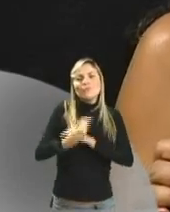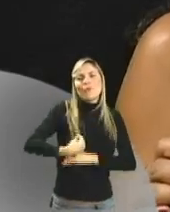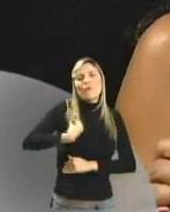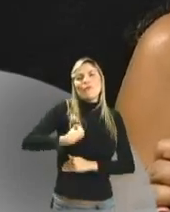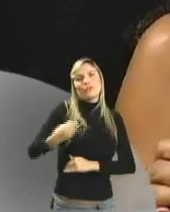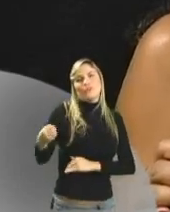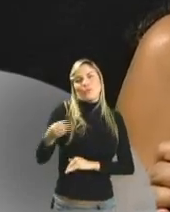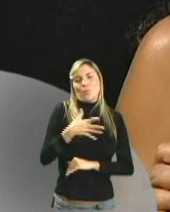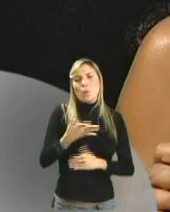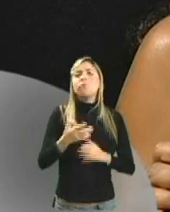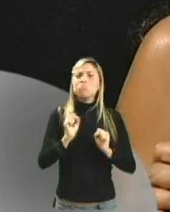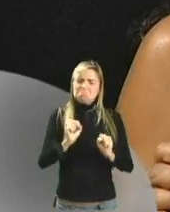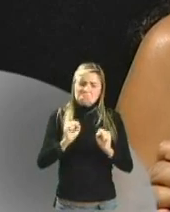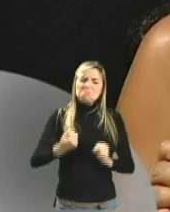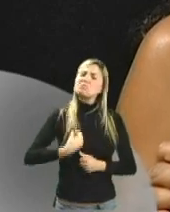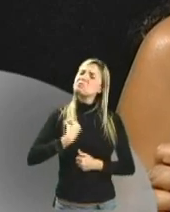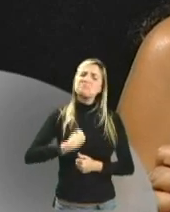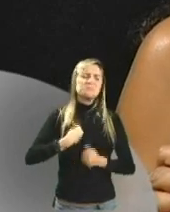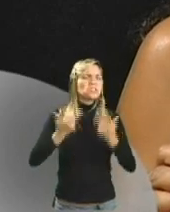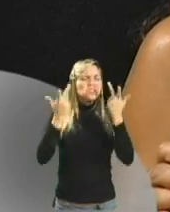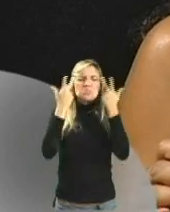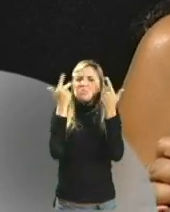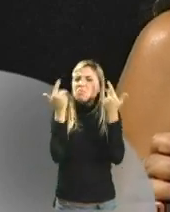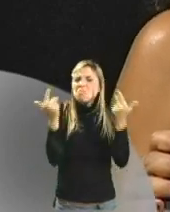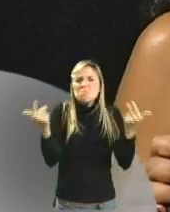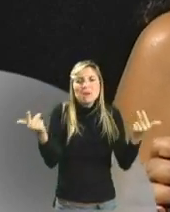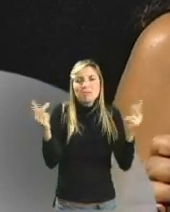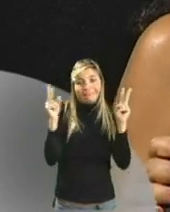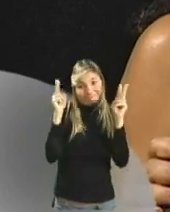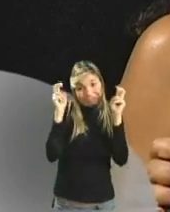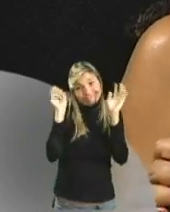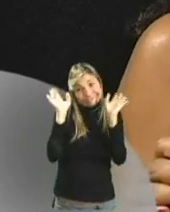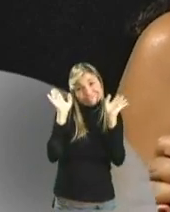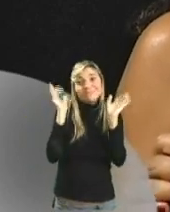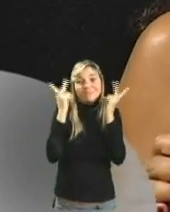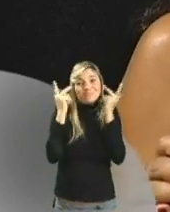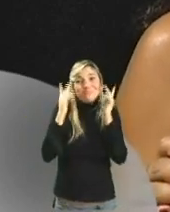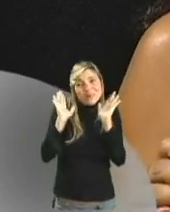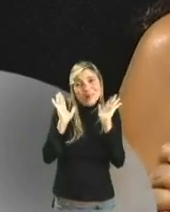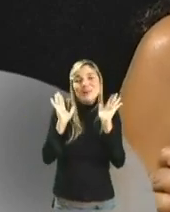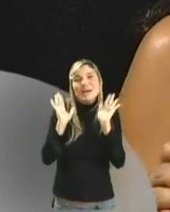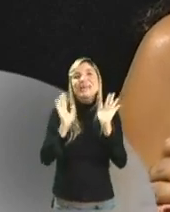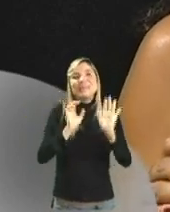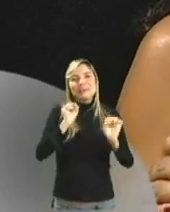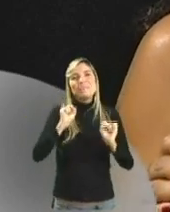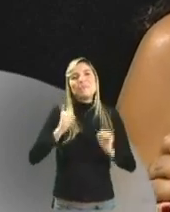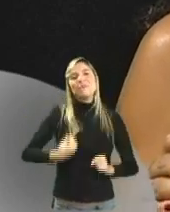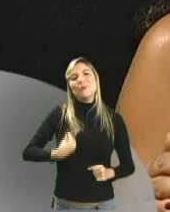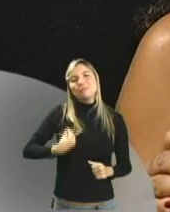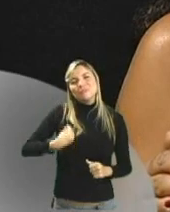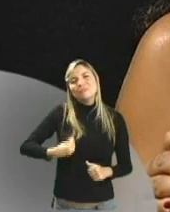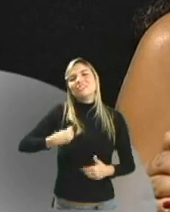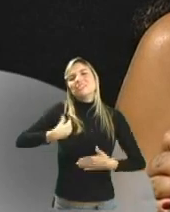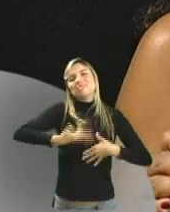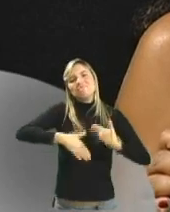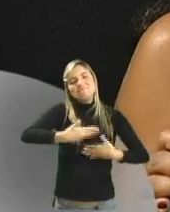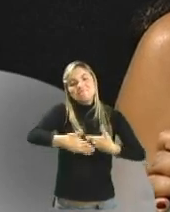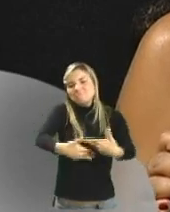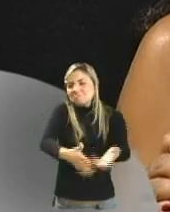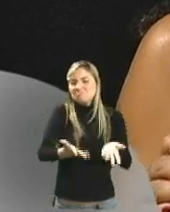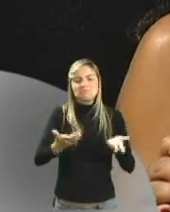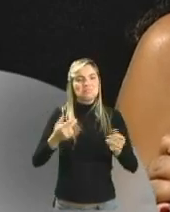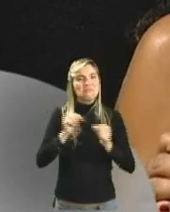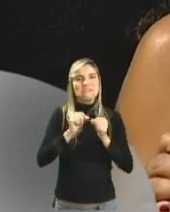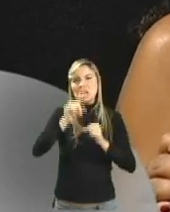com a ostomia. Ele pode ter uma vida normal, né, entre aspas, seguir a vida dele com todas